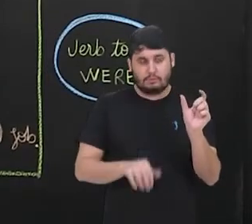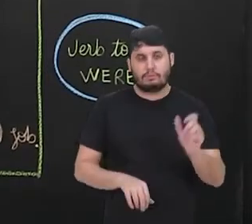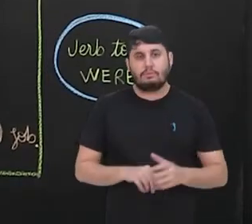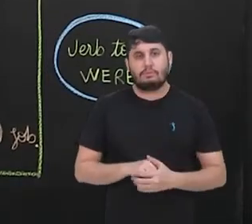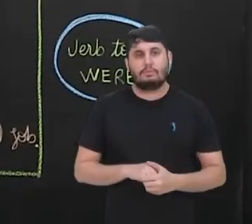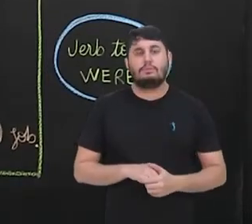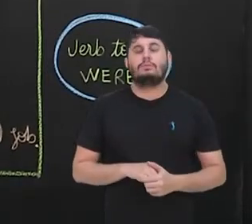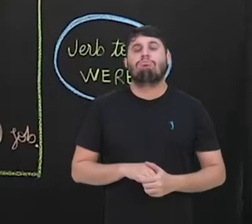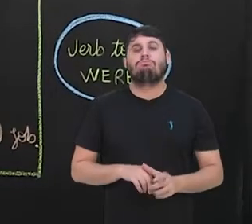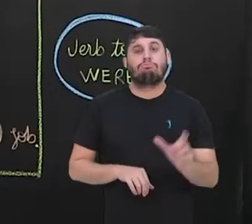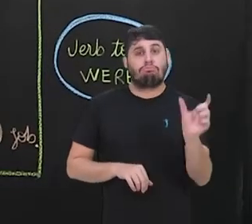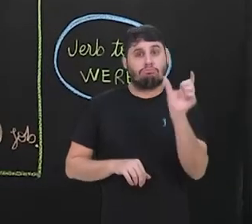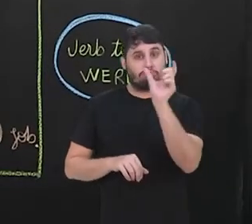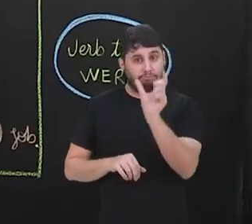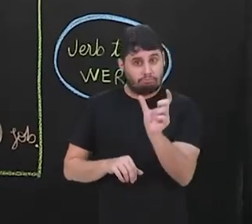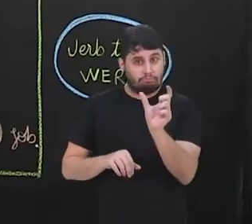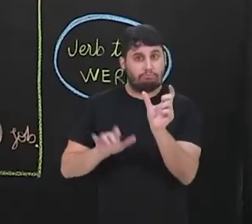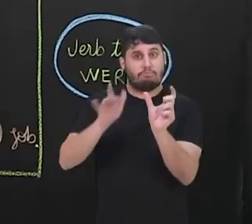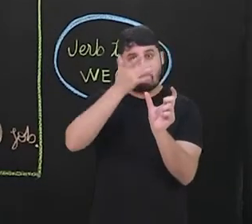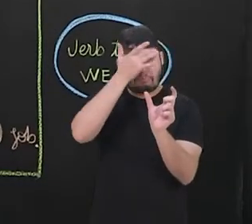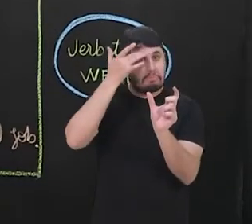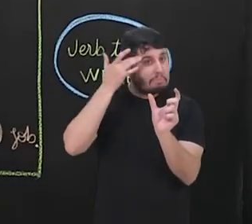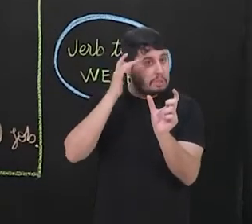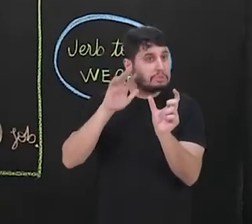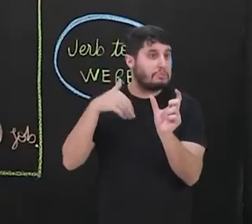a pessoa, se eu.